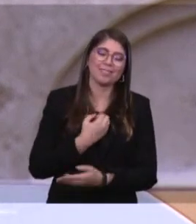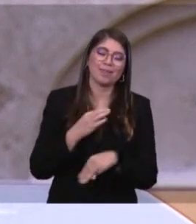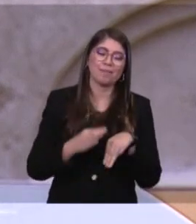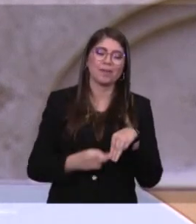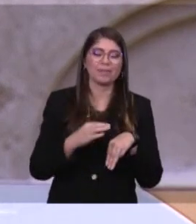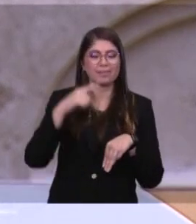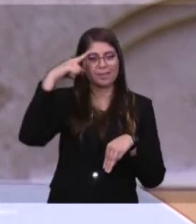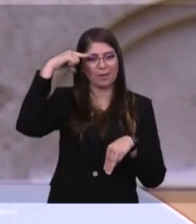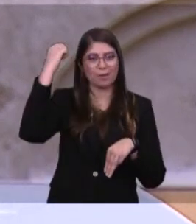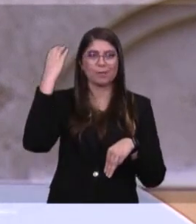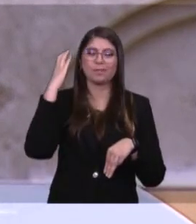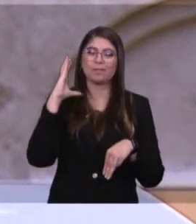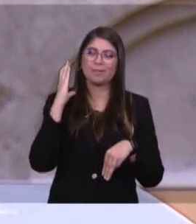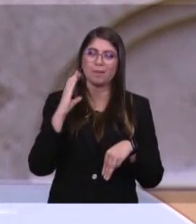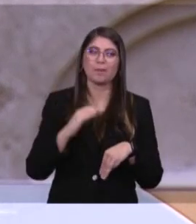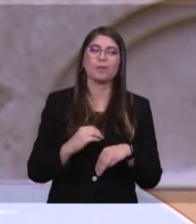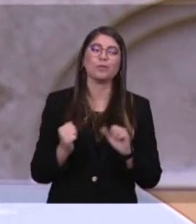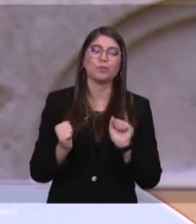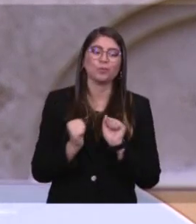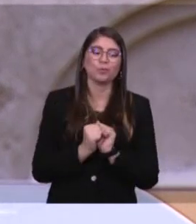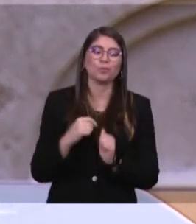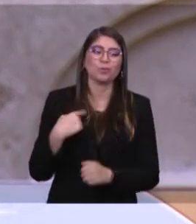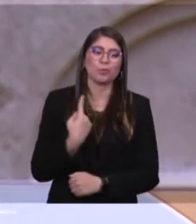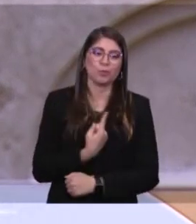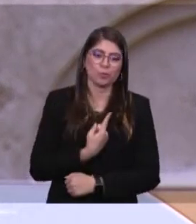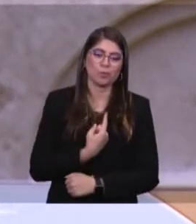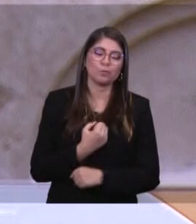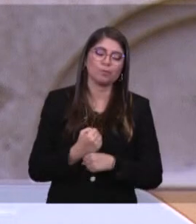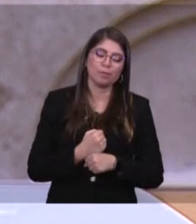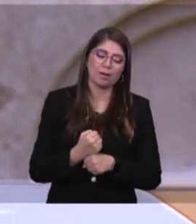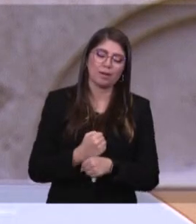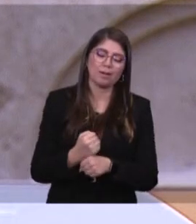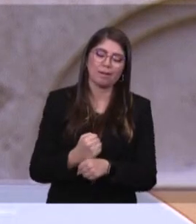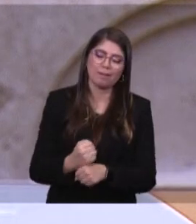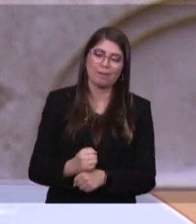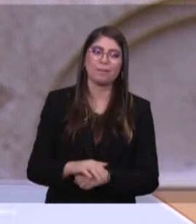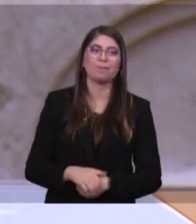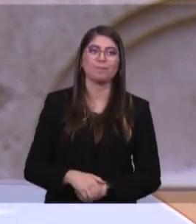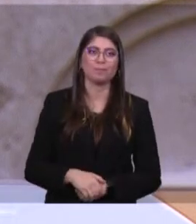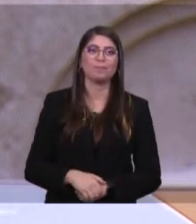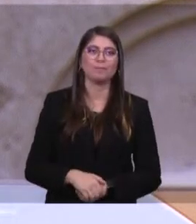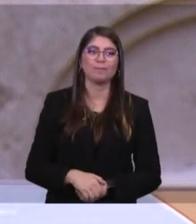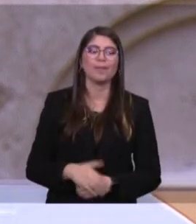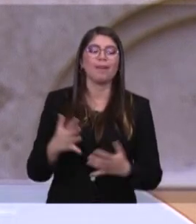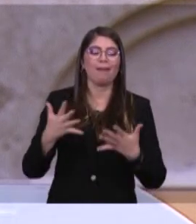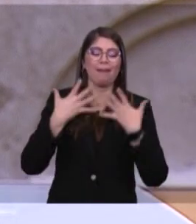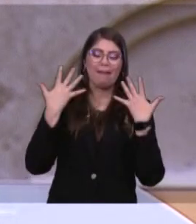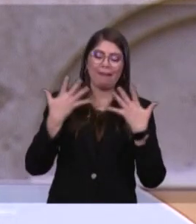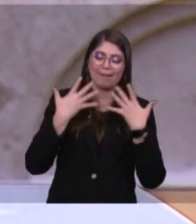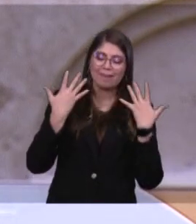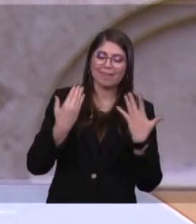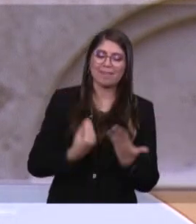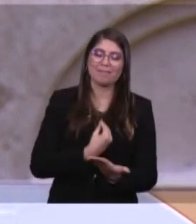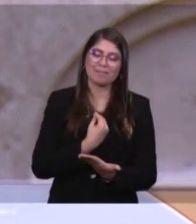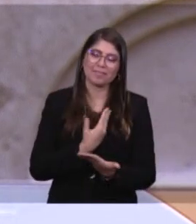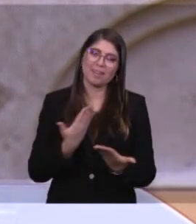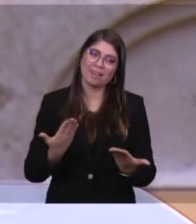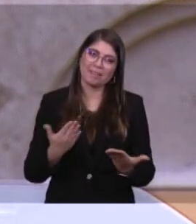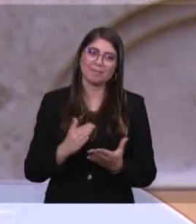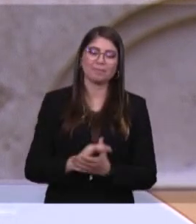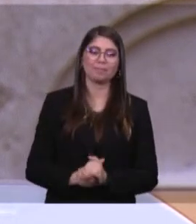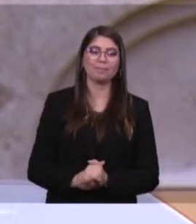ministra Rosa Weber aqui entre nós, no nosso plenário, por muitos anos, nos iluminou e alegrou com a sua presença